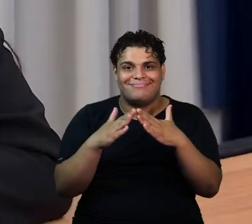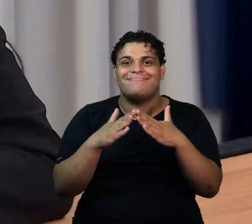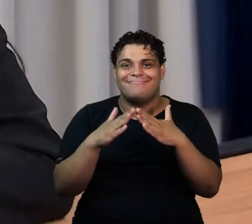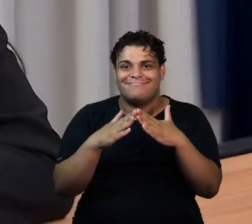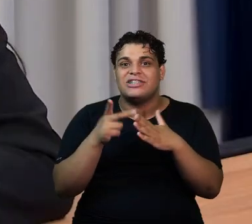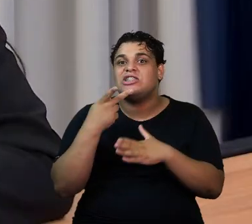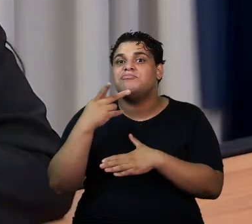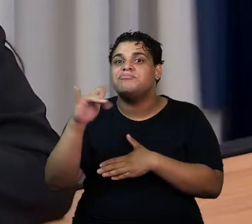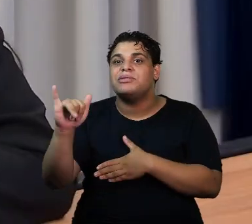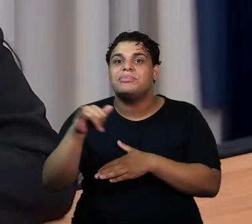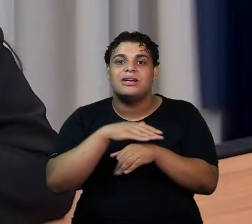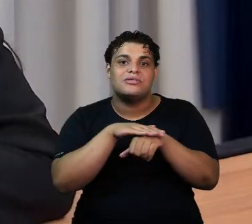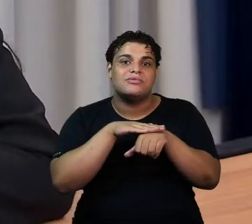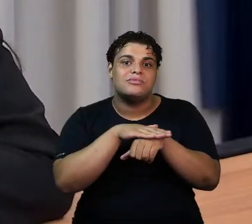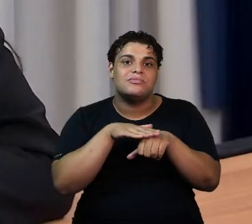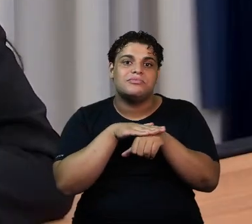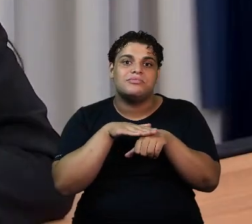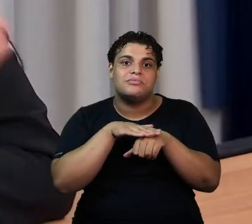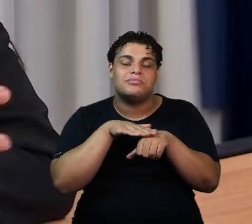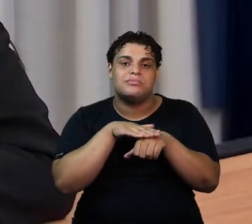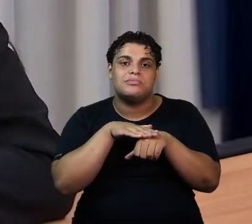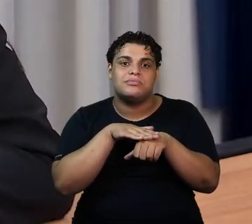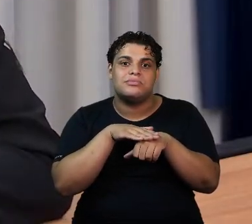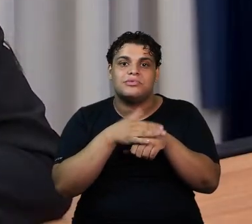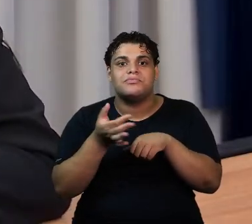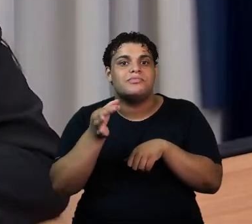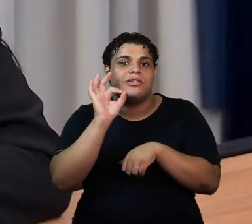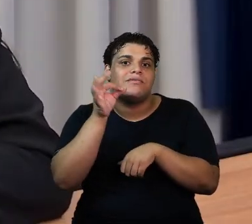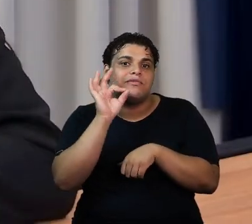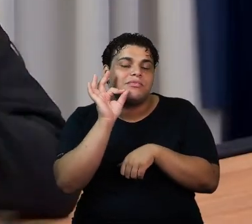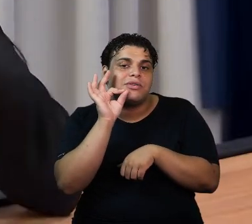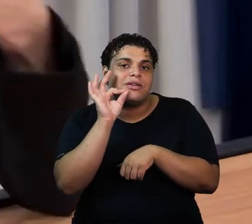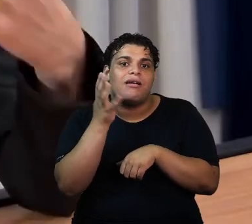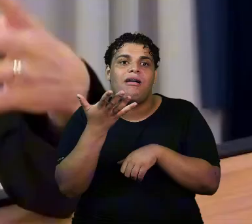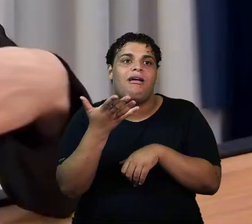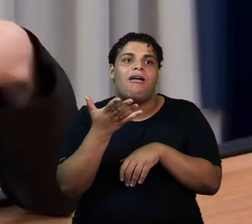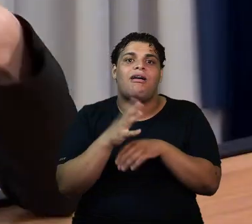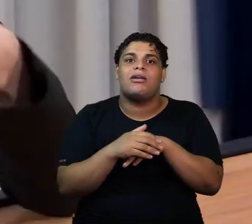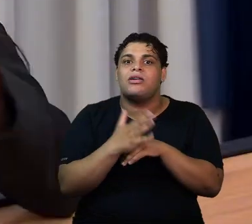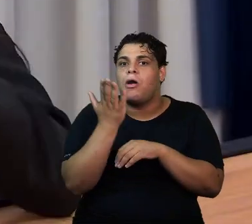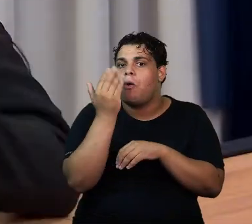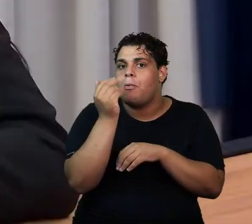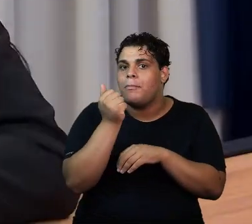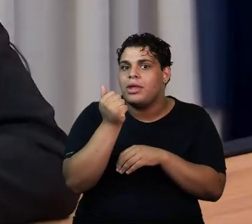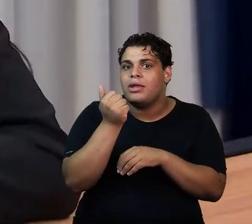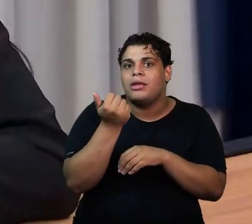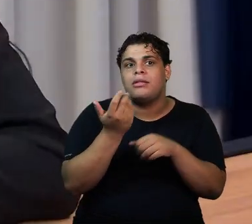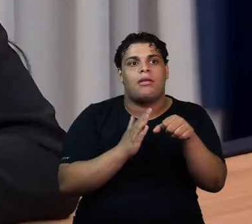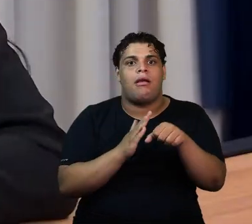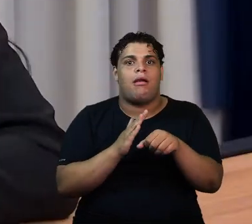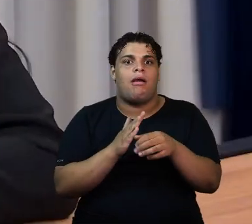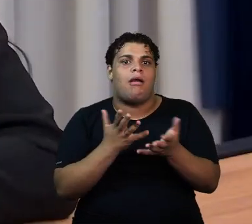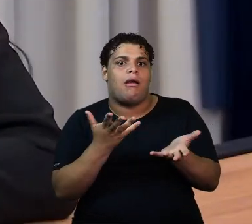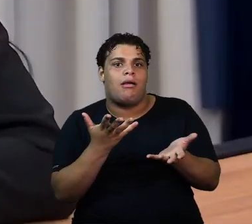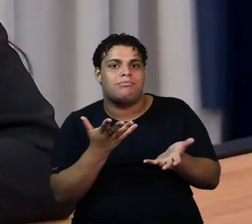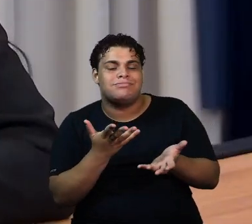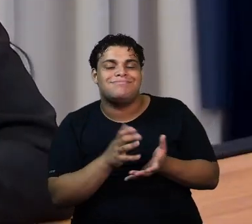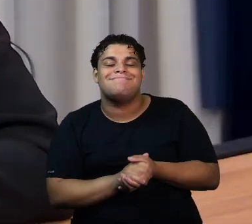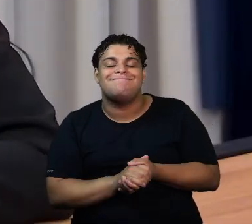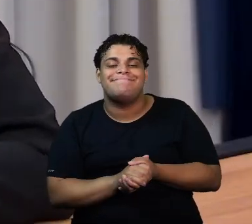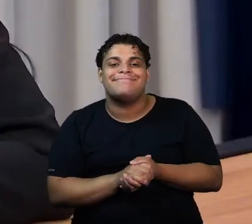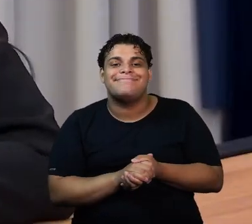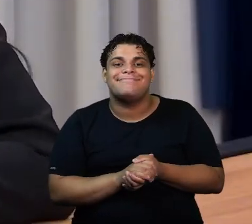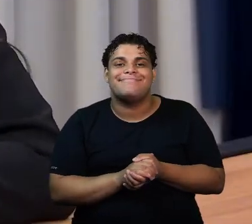né? O pai conversar no café da manhã, no almoço, na janta, começar a tratar desses temas importantes, né? E